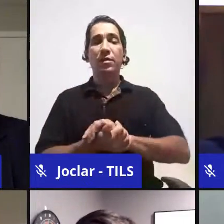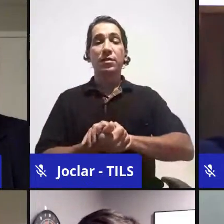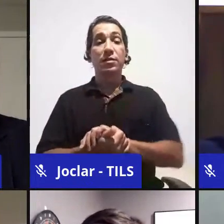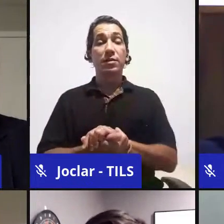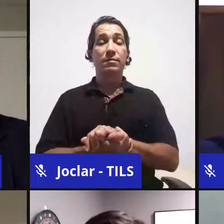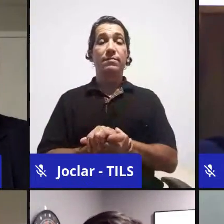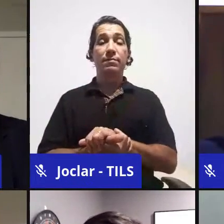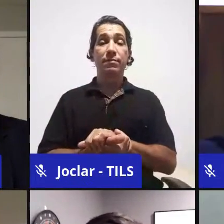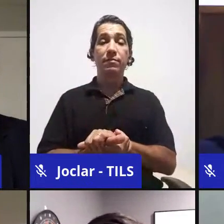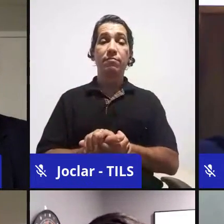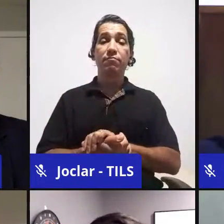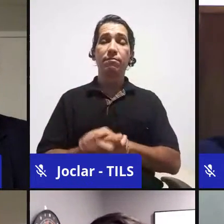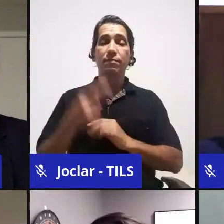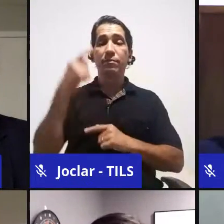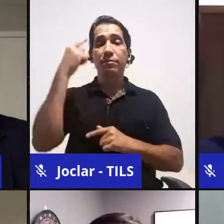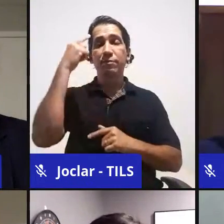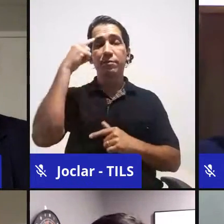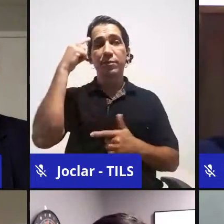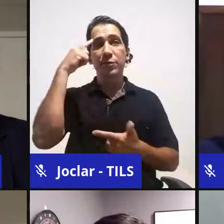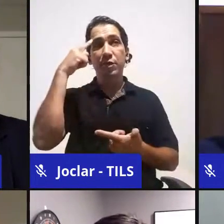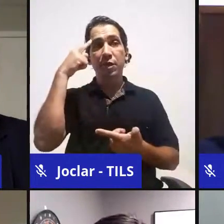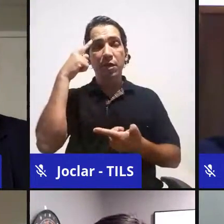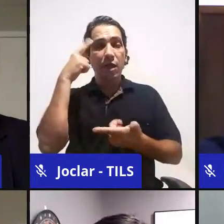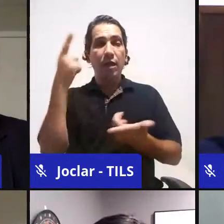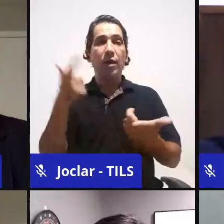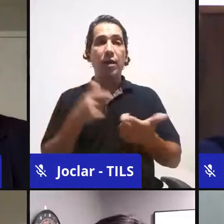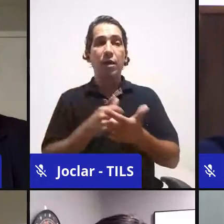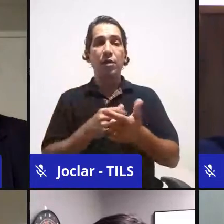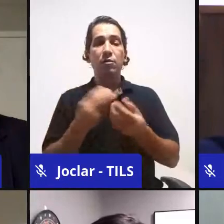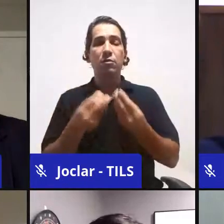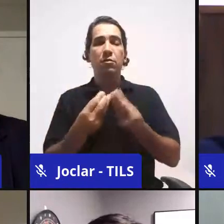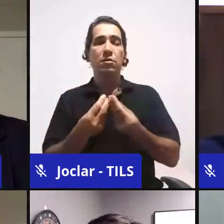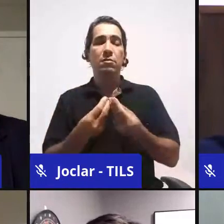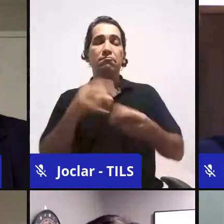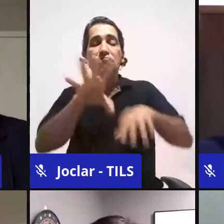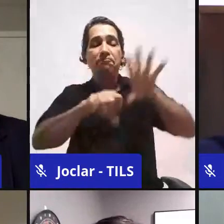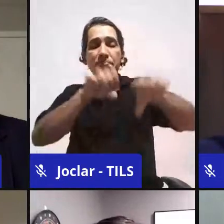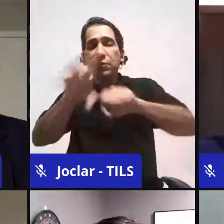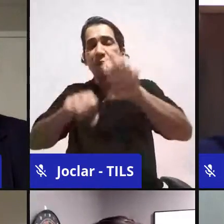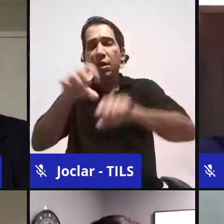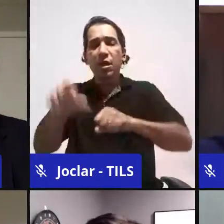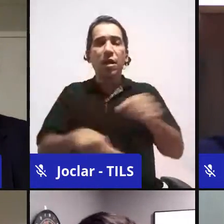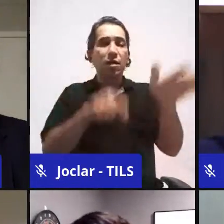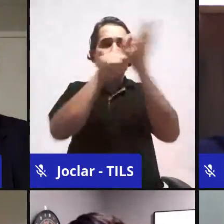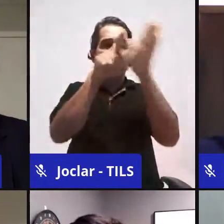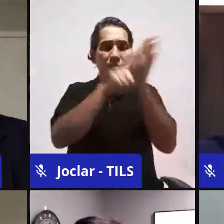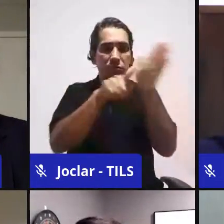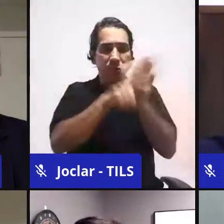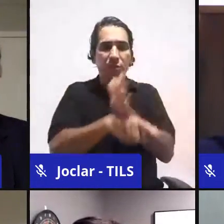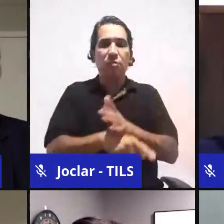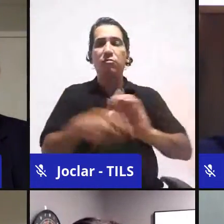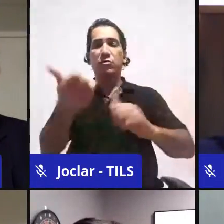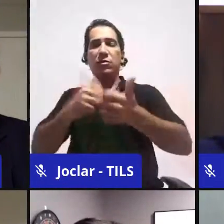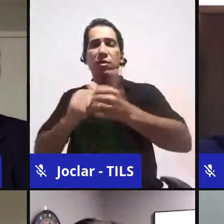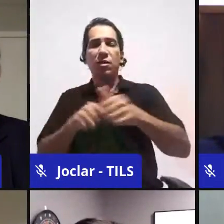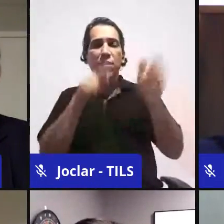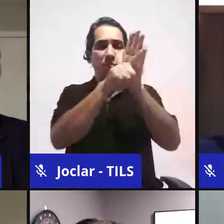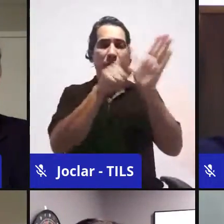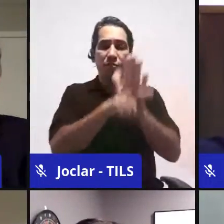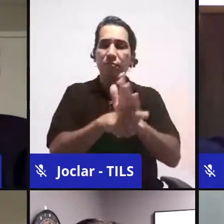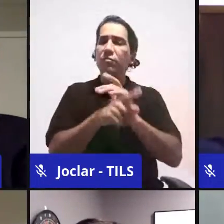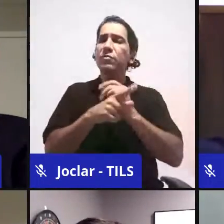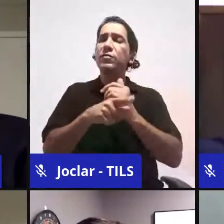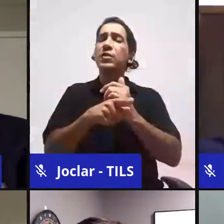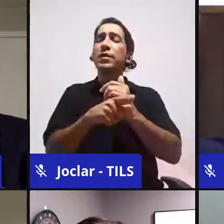aqui coletando as perguntas, né? Então, para quem está nos assistindo, eu agradeço a presença de todos,